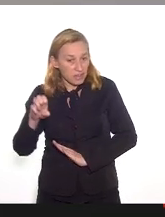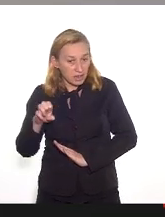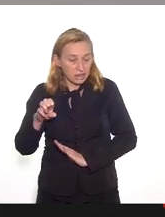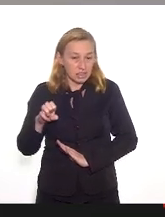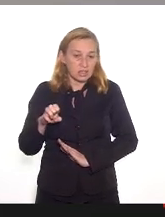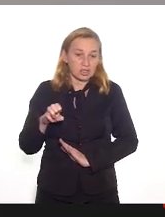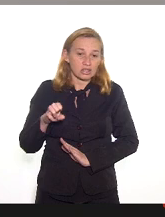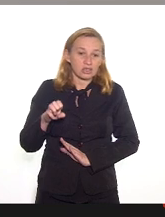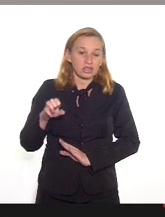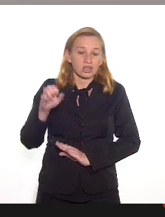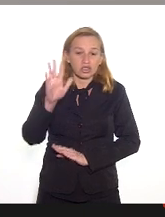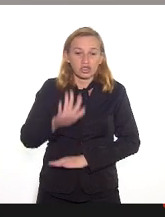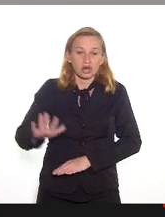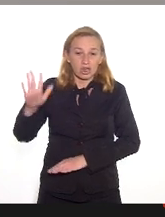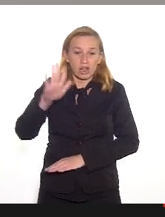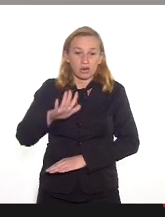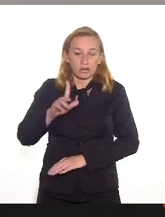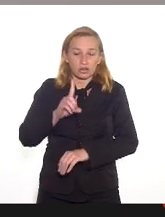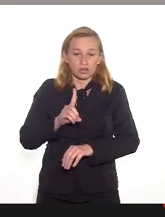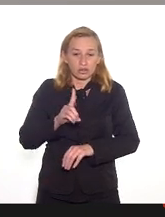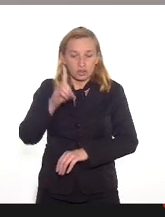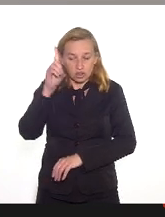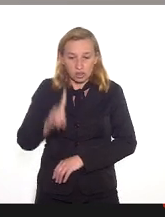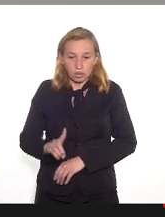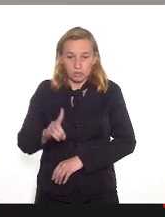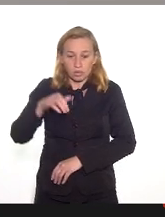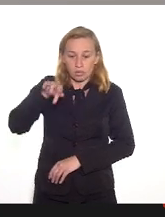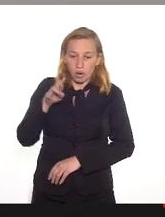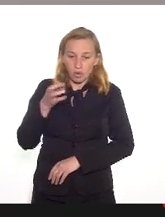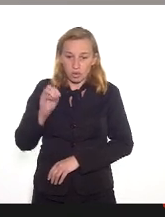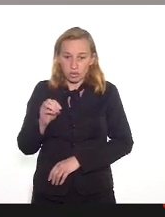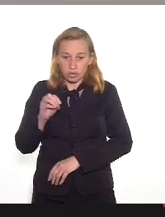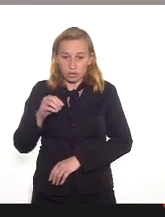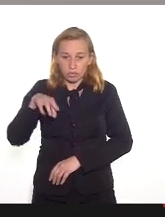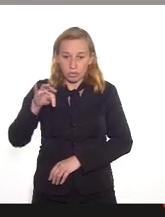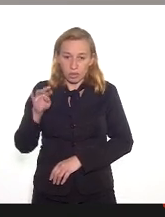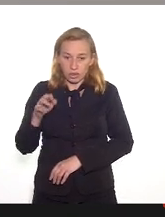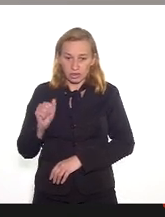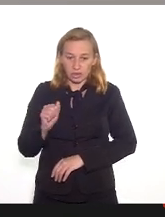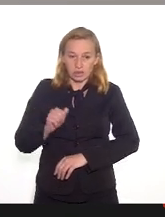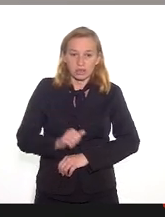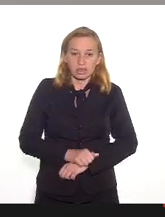diretor-geral, professor Maurício Mota, que também mantém constante...